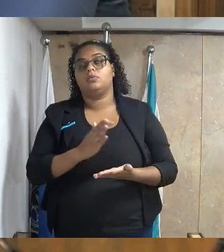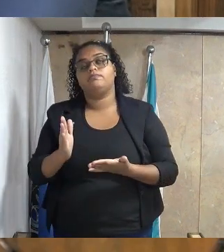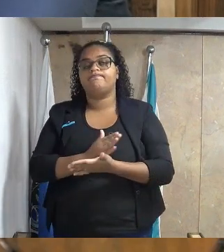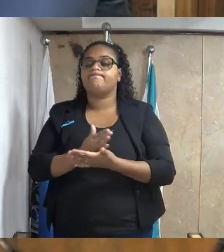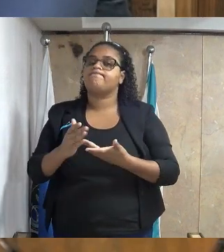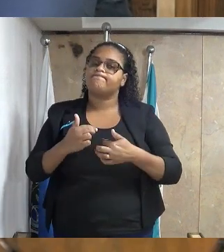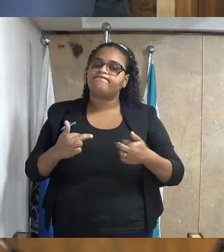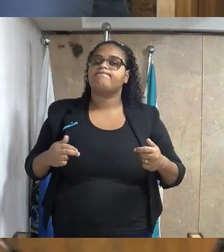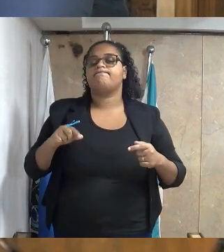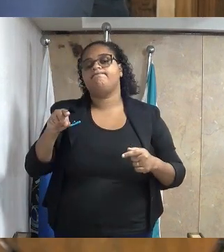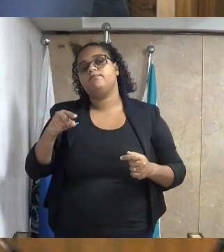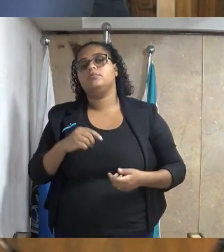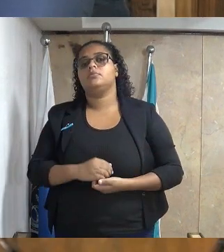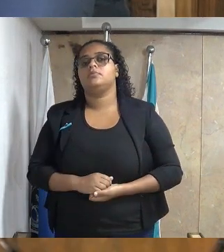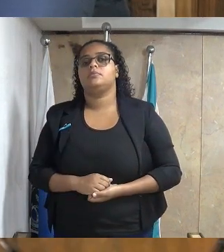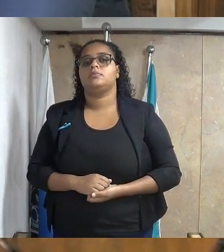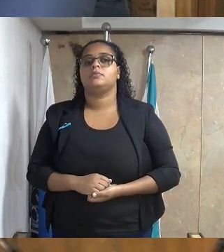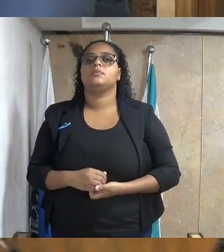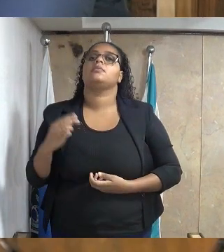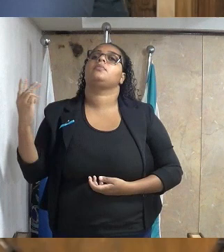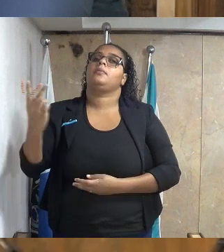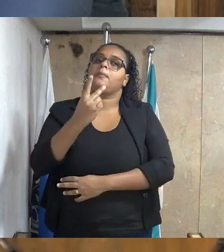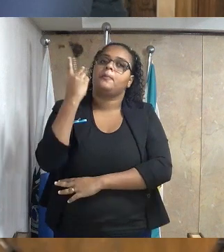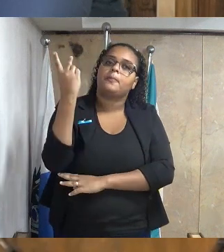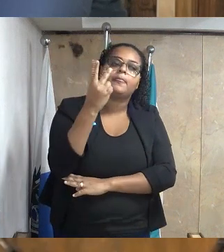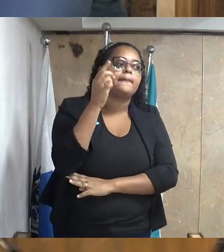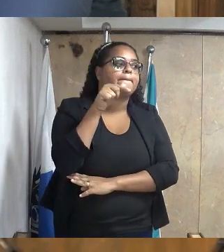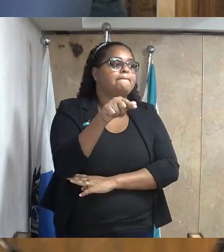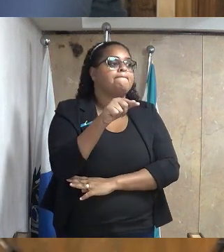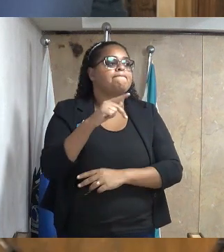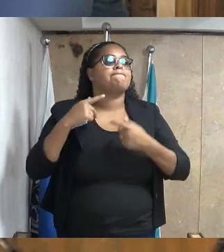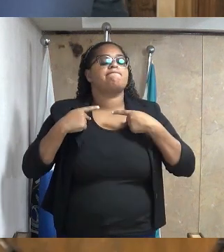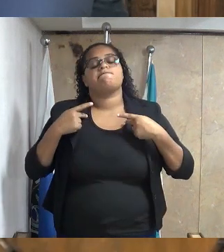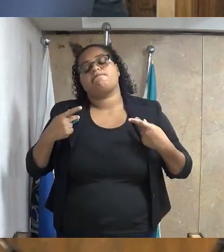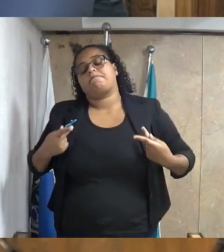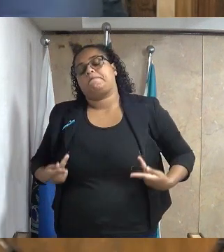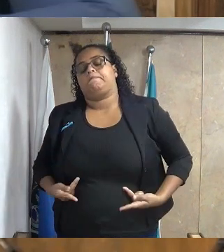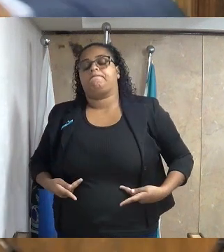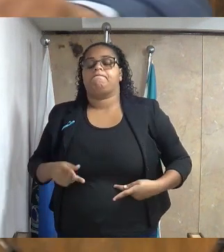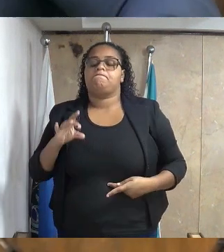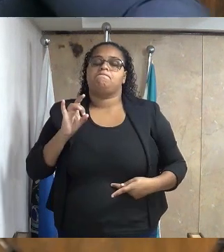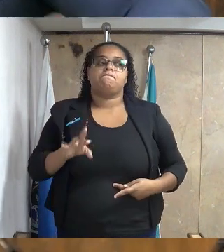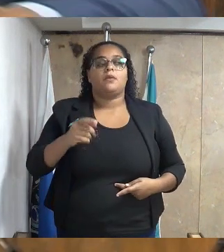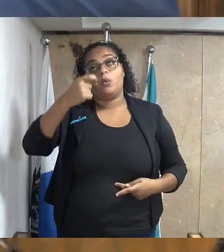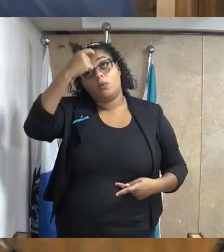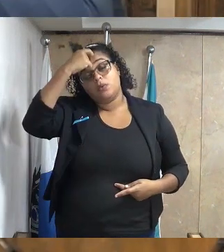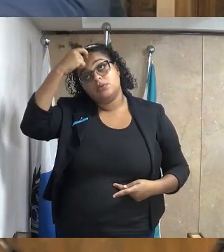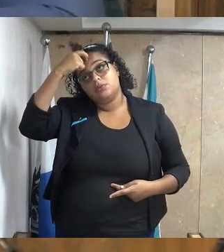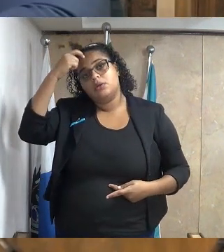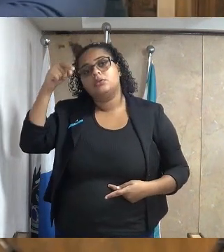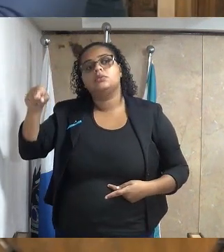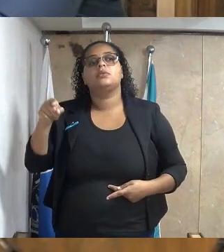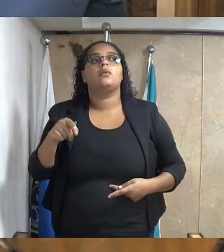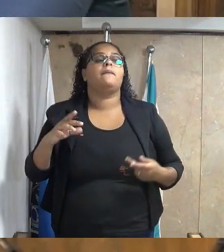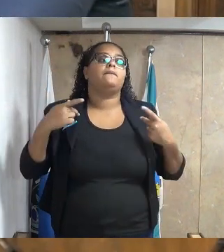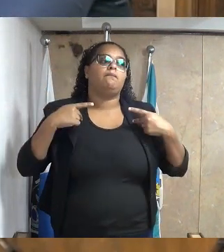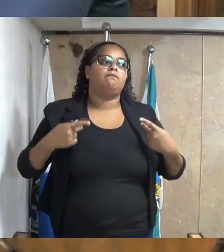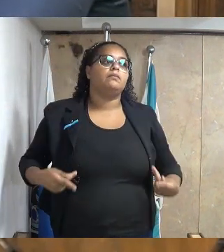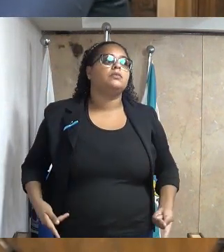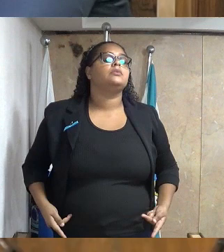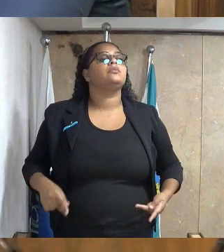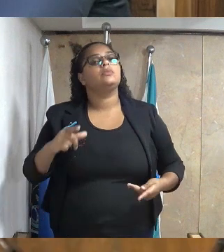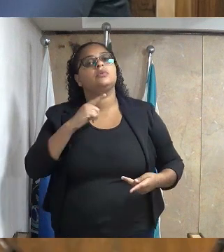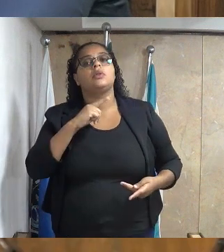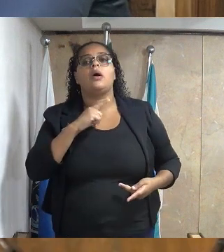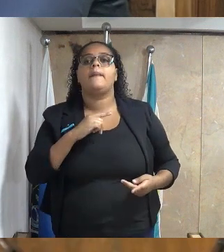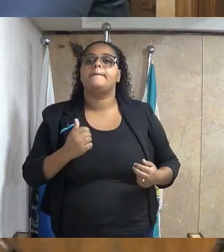para defender o valor do ser humano, não a consciência negra, o valor do ser humano. você terá o